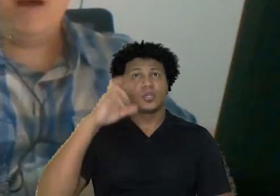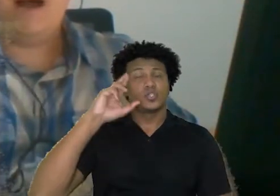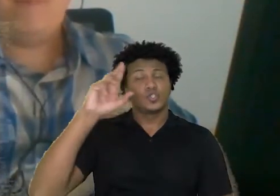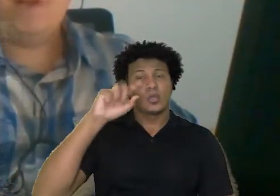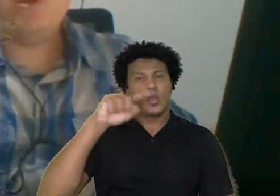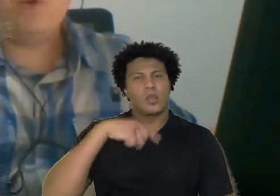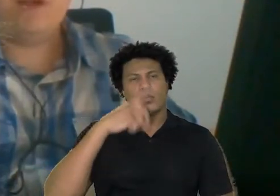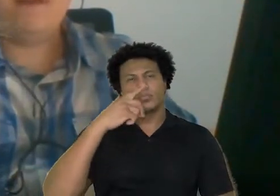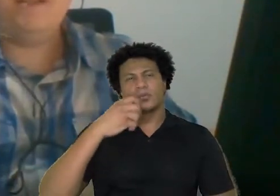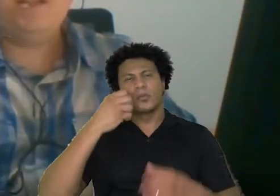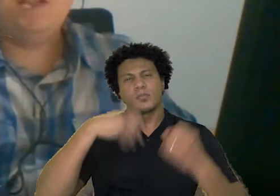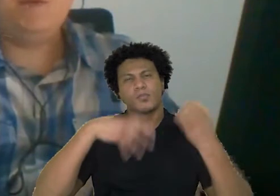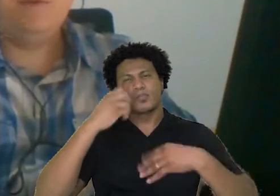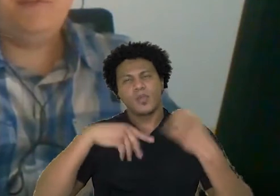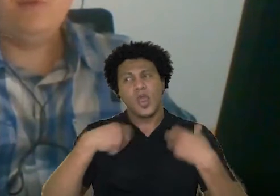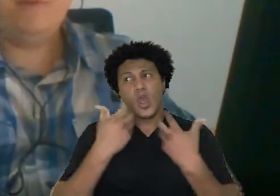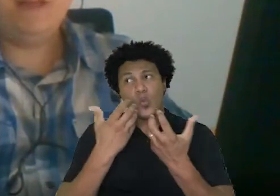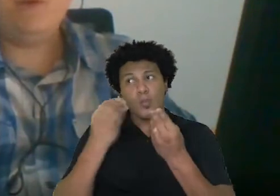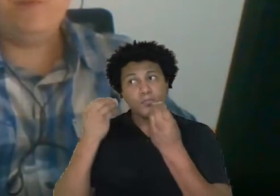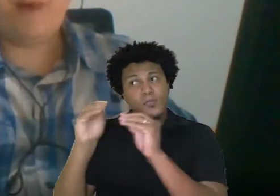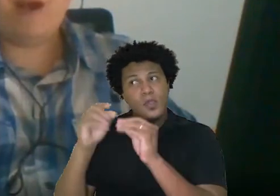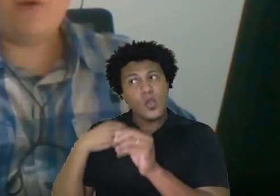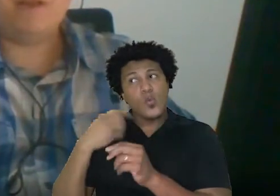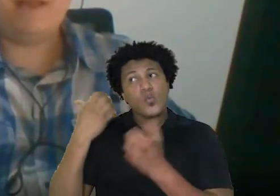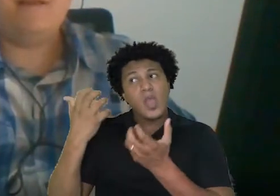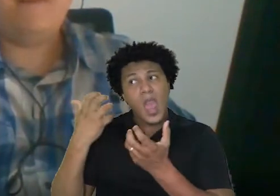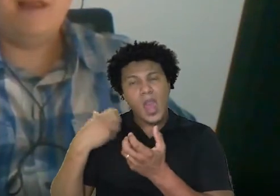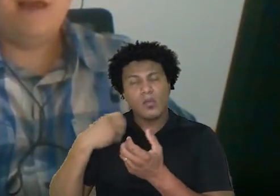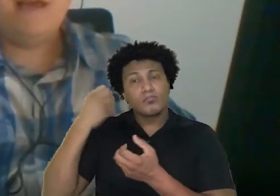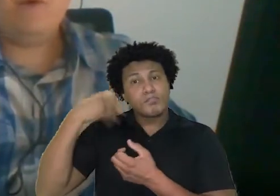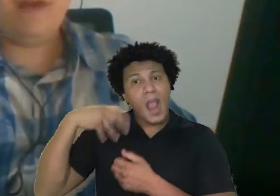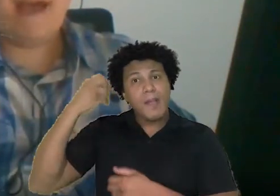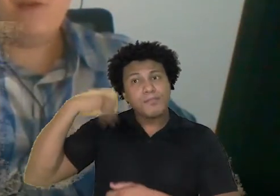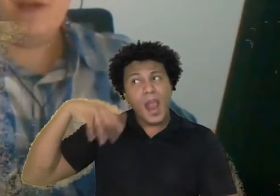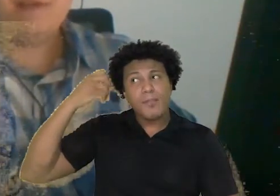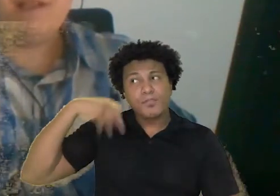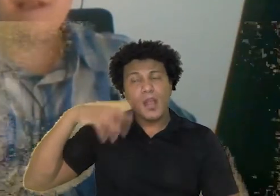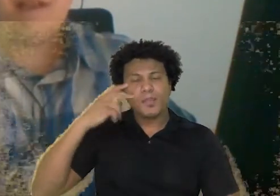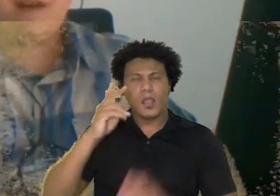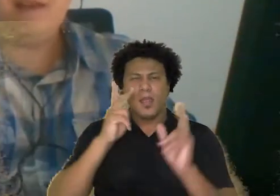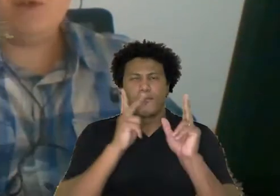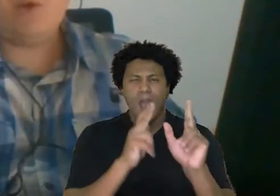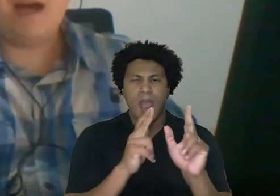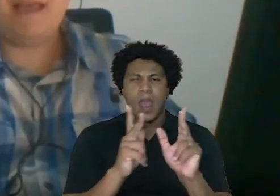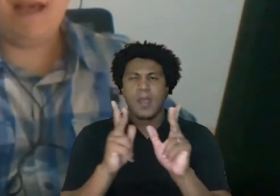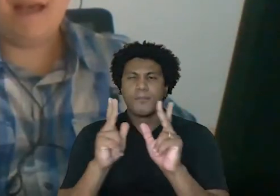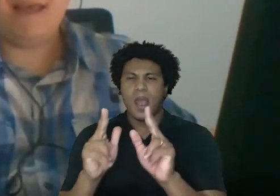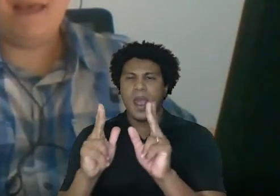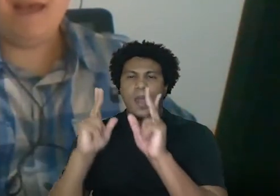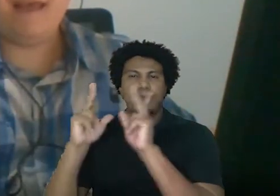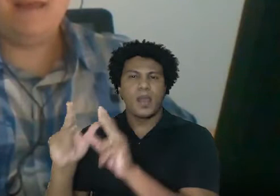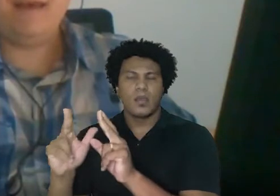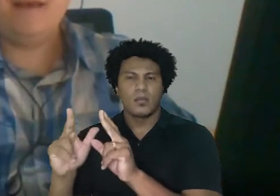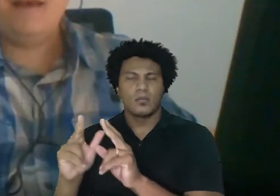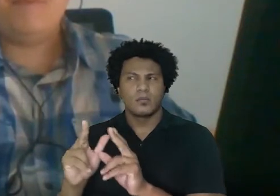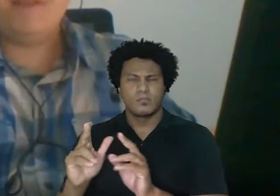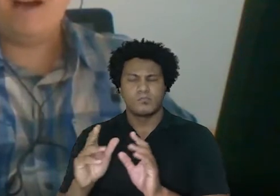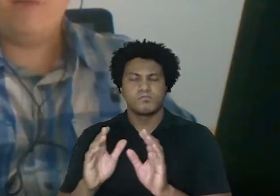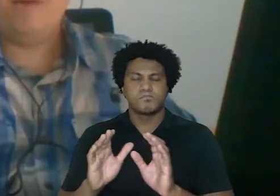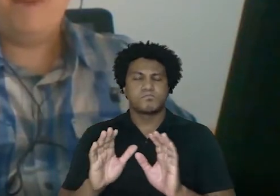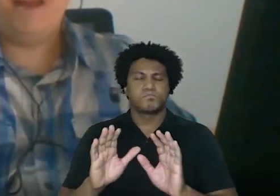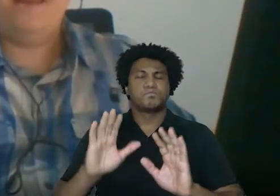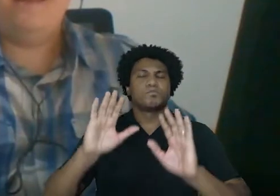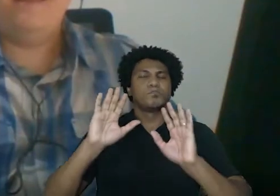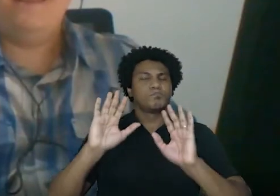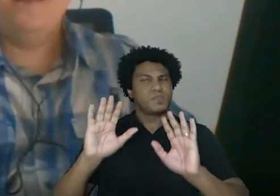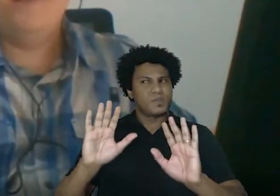comigo, a pessoa que dirigiu o filme manda um pré-roteiro. Ele fala, eu quero que você descreva isso aqui, aqui e aqui. Mas